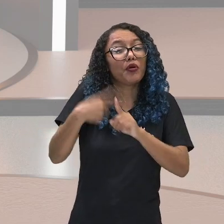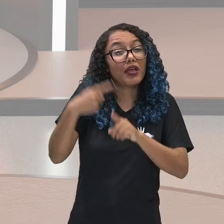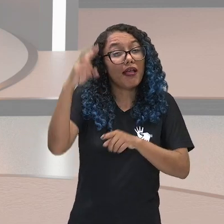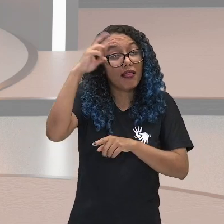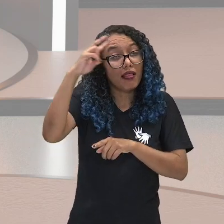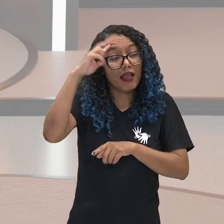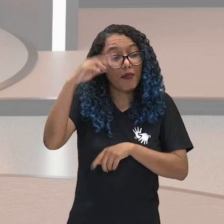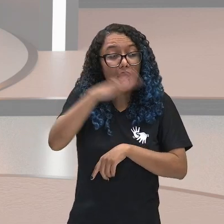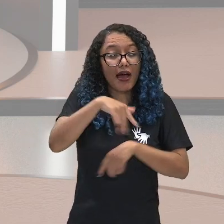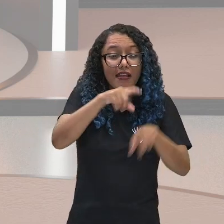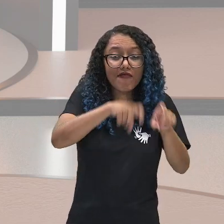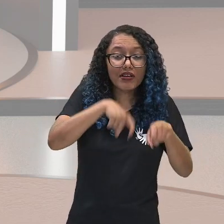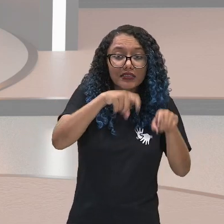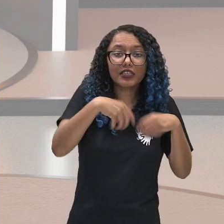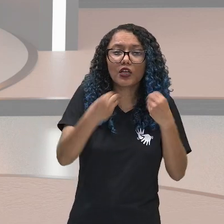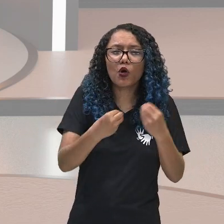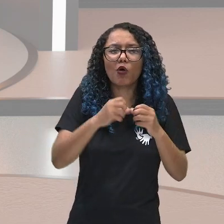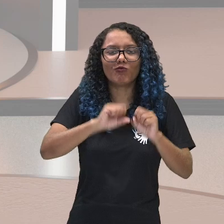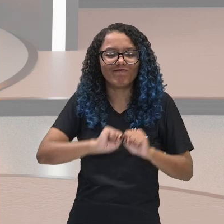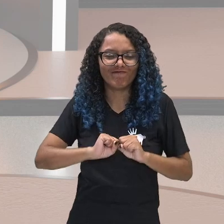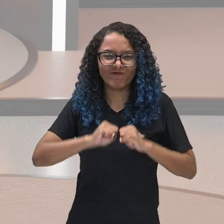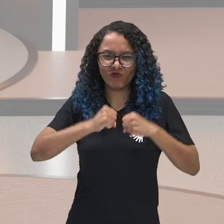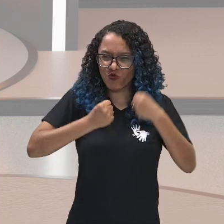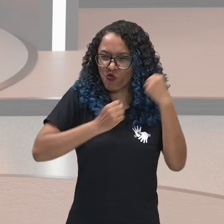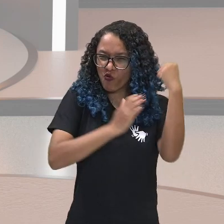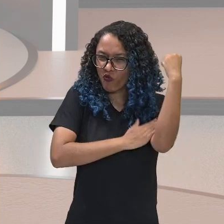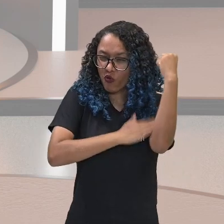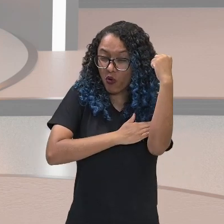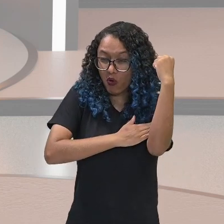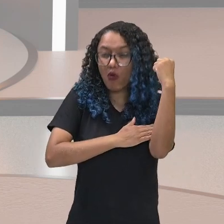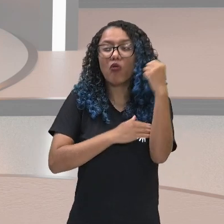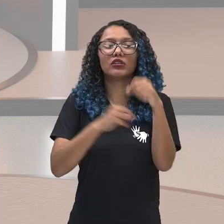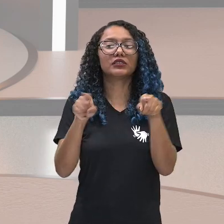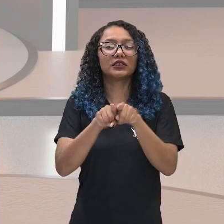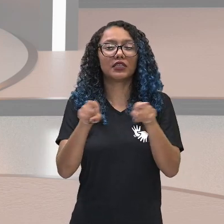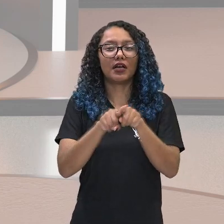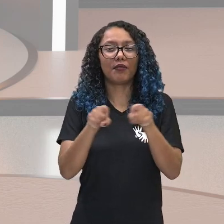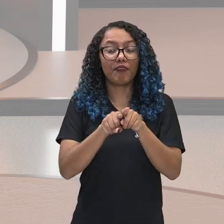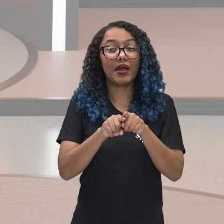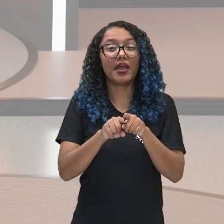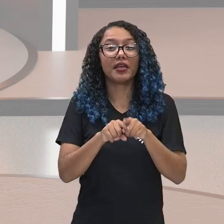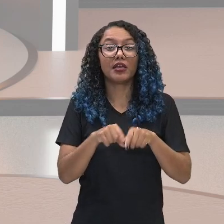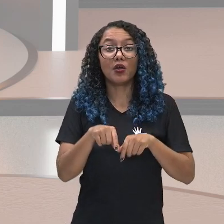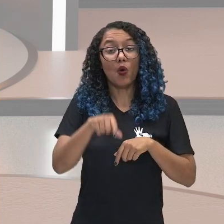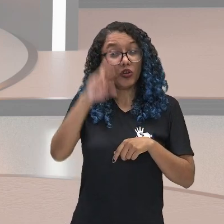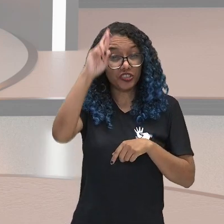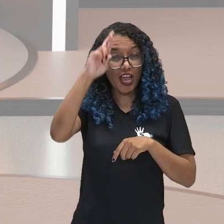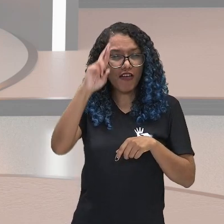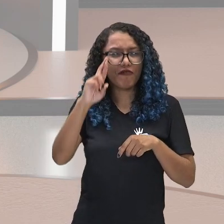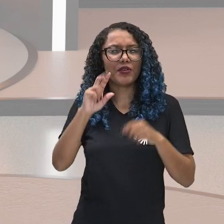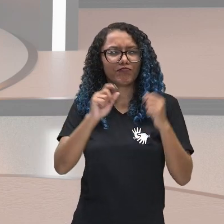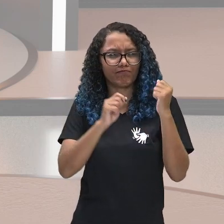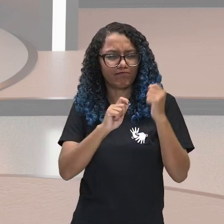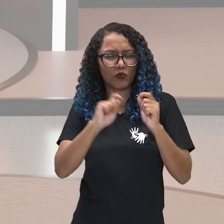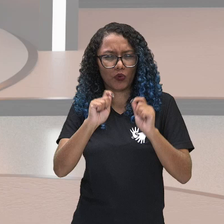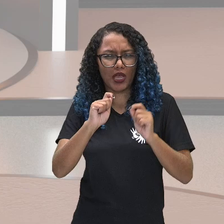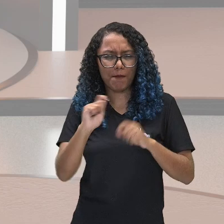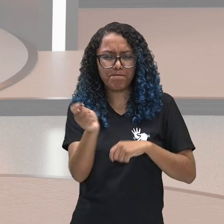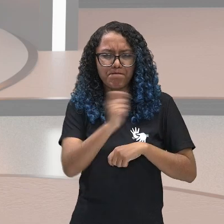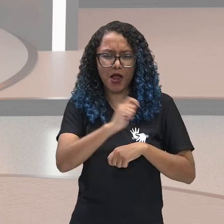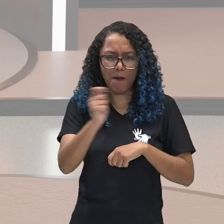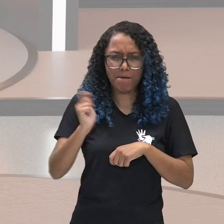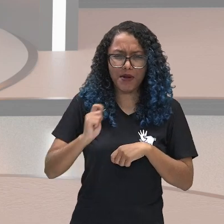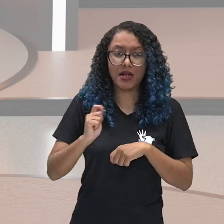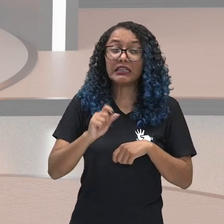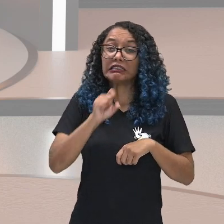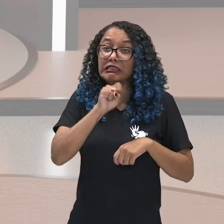eles usavam aí o uso da força, não é mesmo? O uso dos açoites. Então, a pessoa que pensasse, né, em